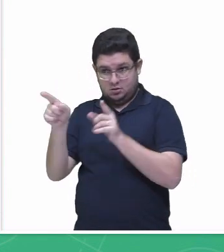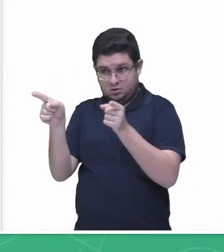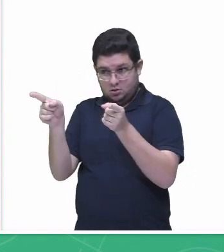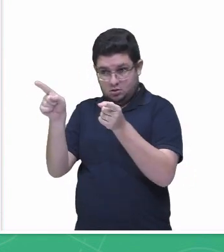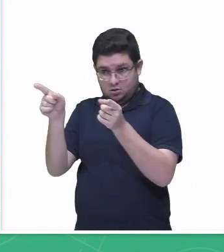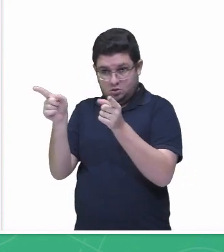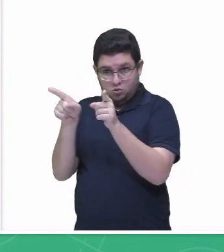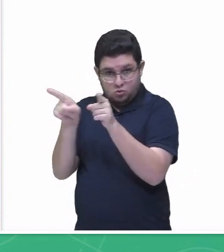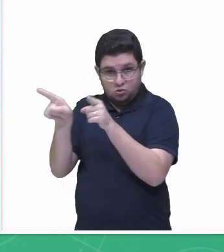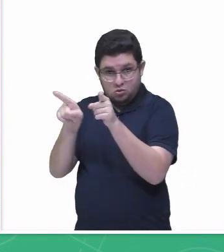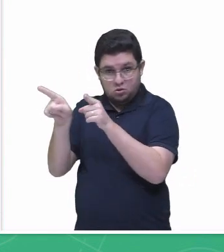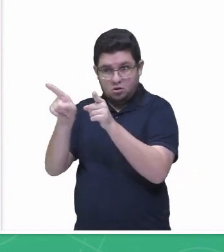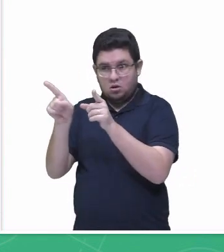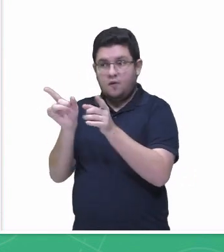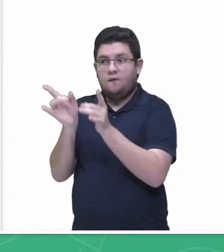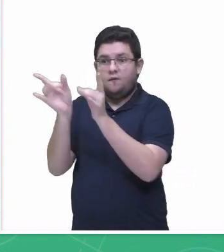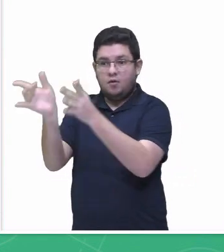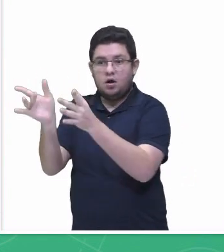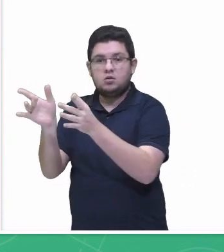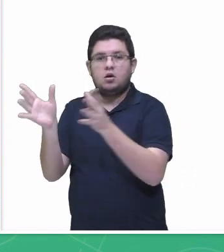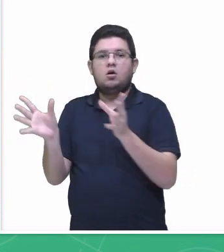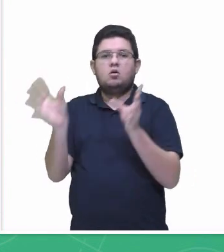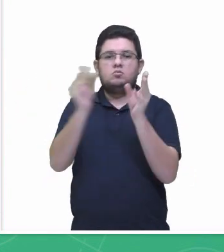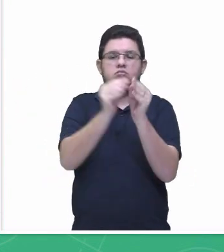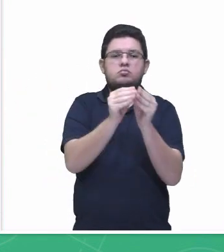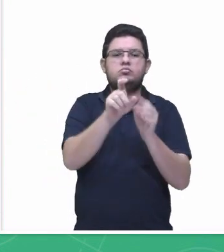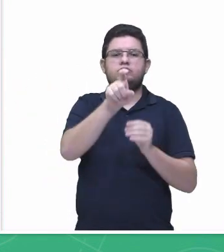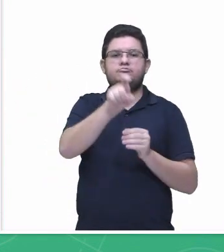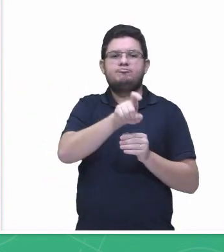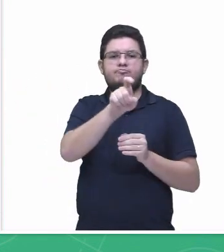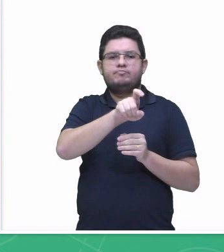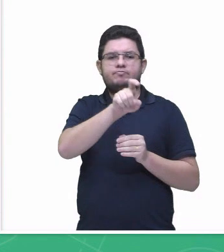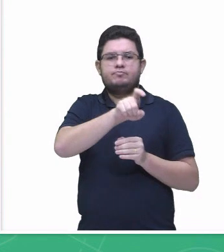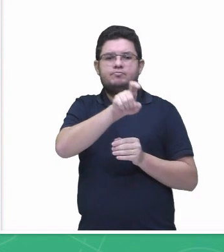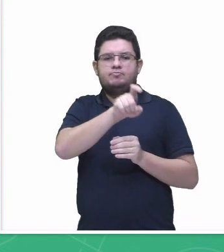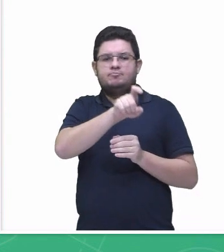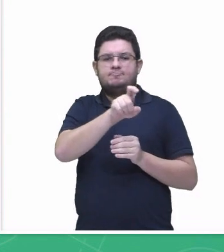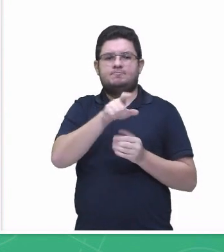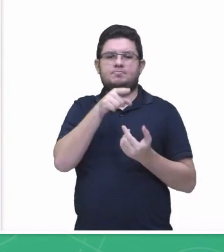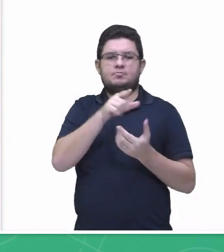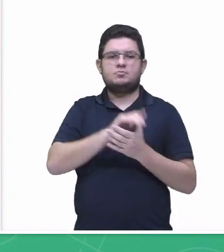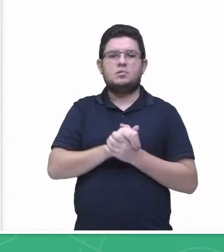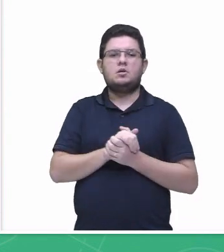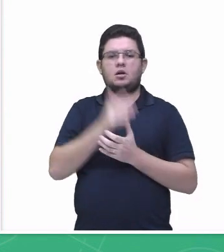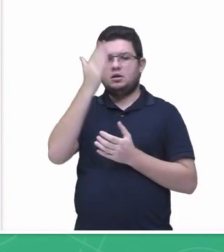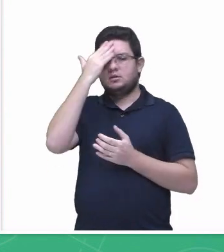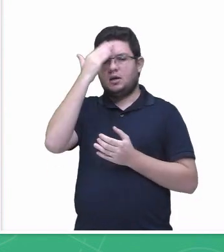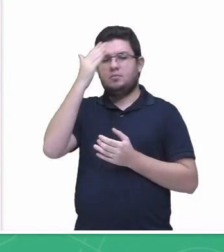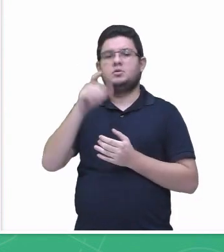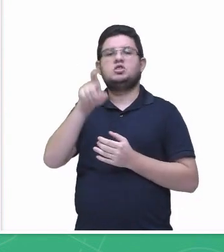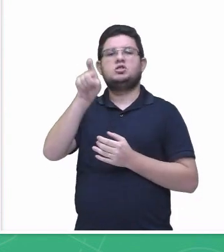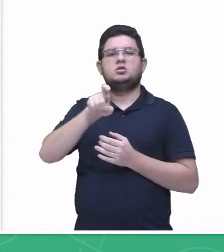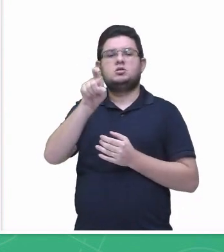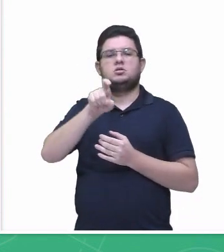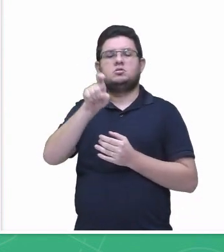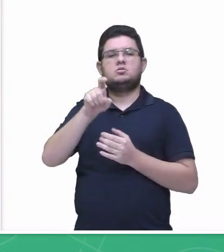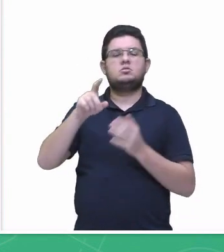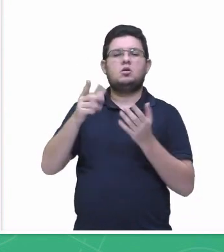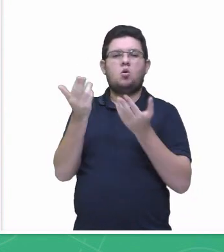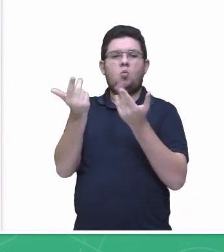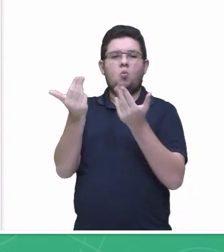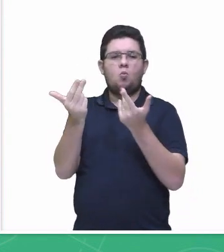temos que x é igual a y mais z. Além disso, o preço de